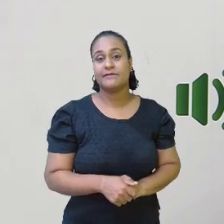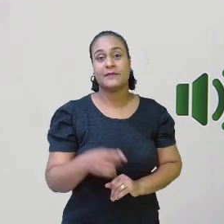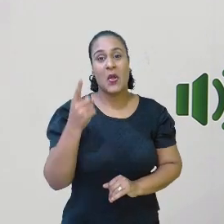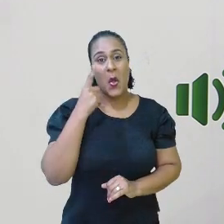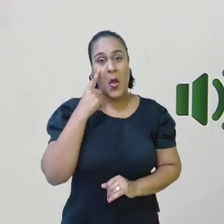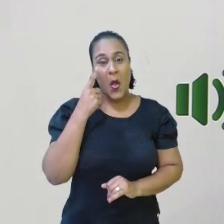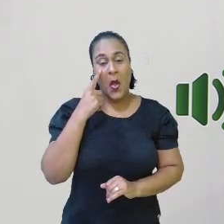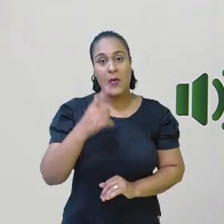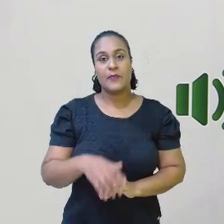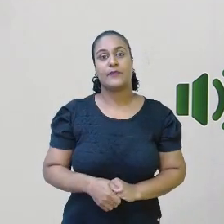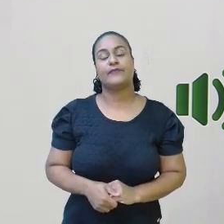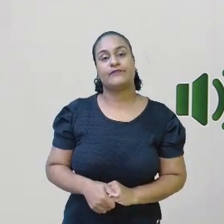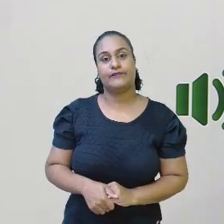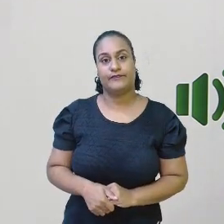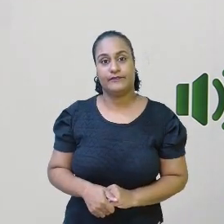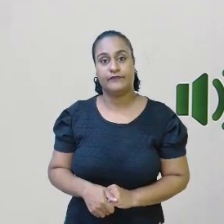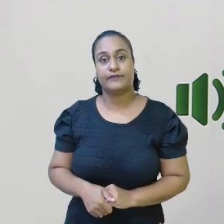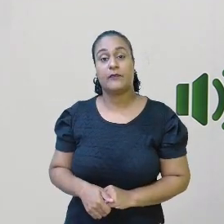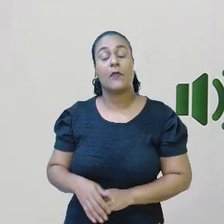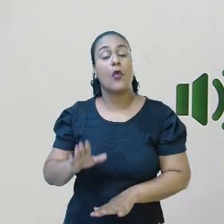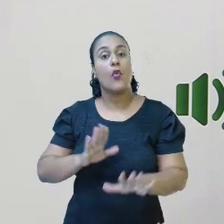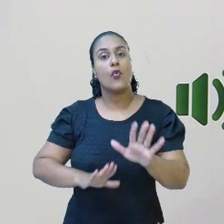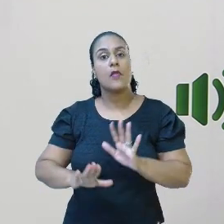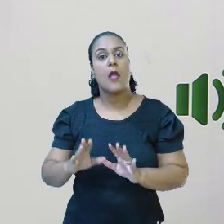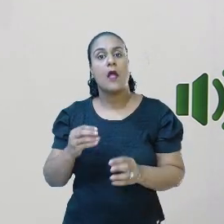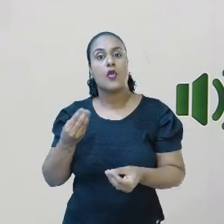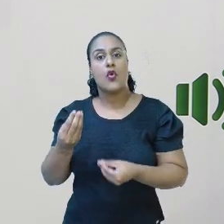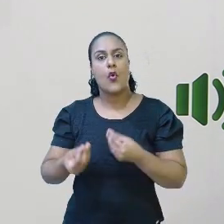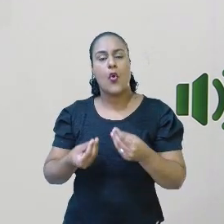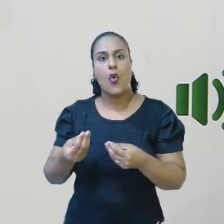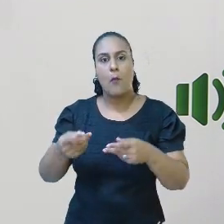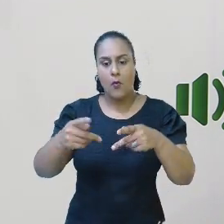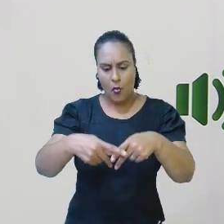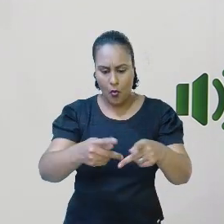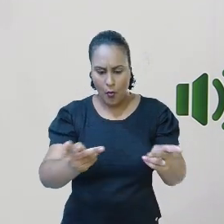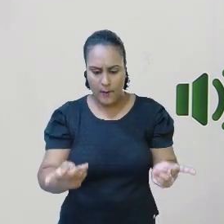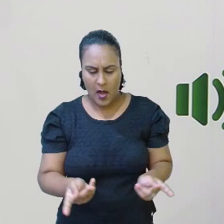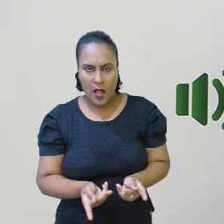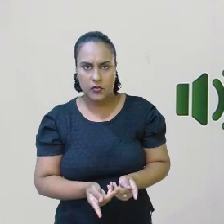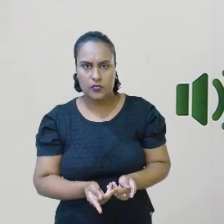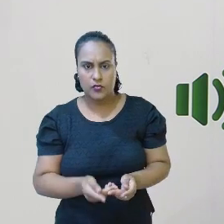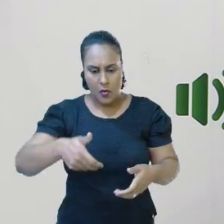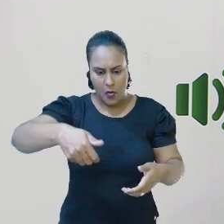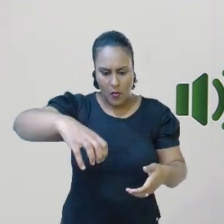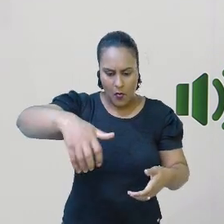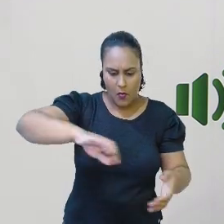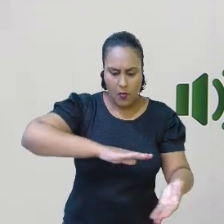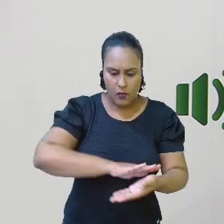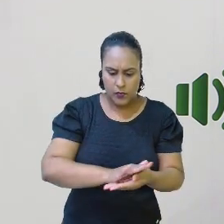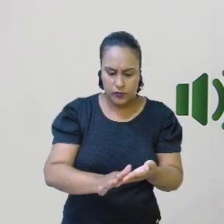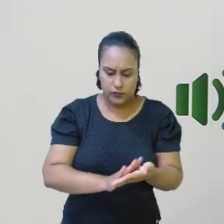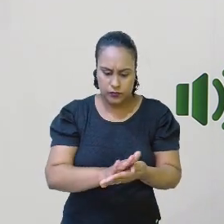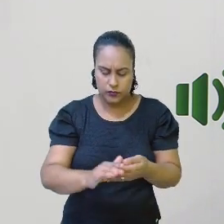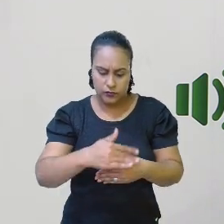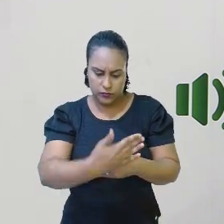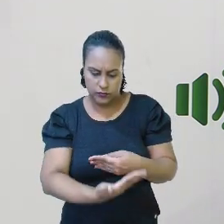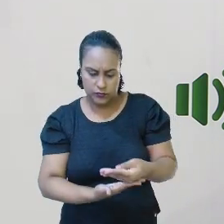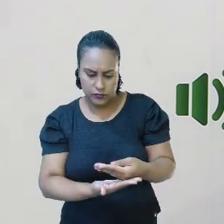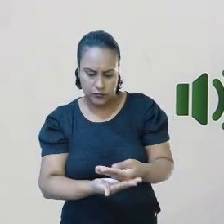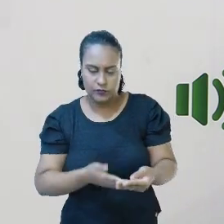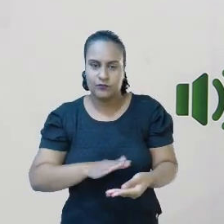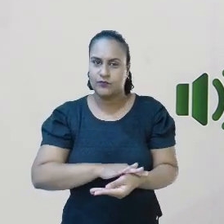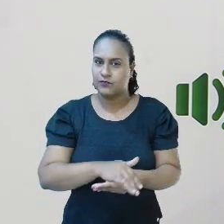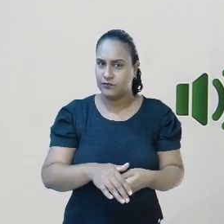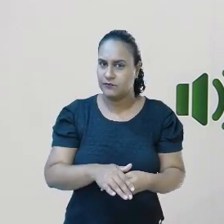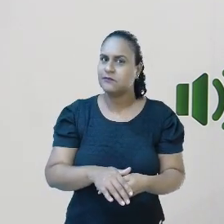Olha aí. Cuidado no manuseio ao lavar a louça. Mesma coisa. Na hora de lavar os pratos, na hora de lavar a